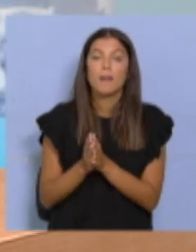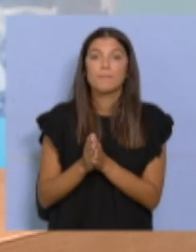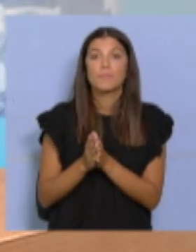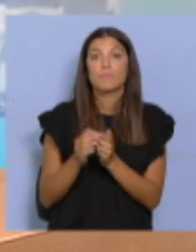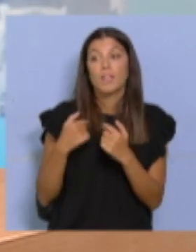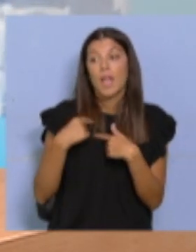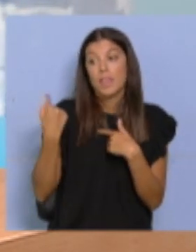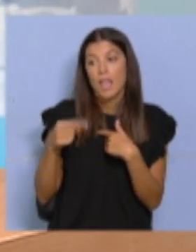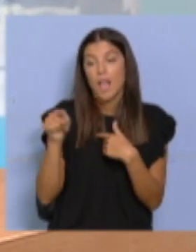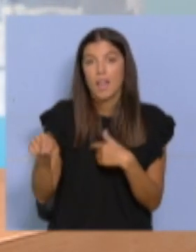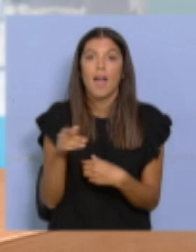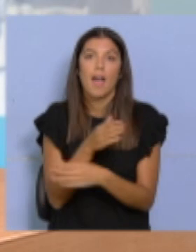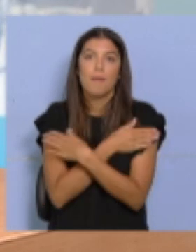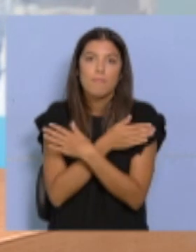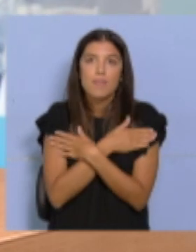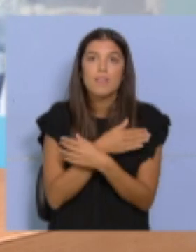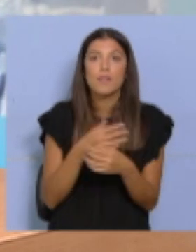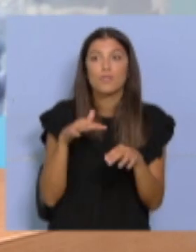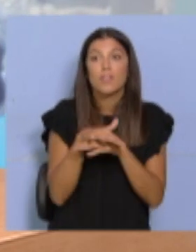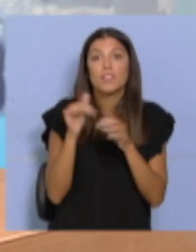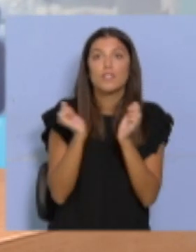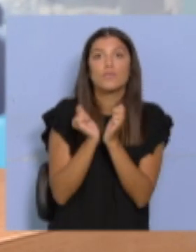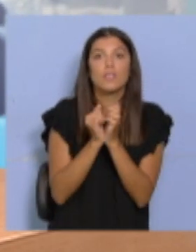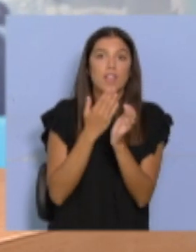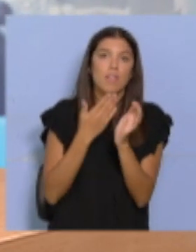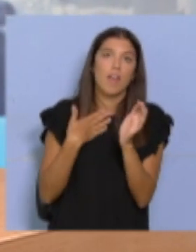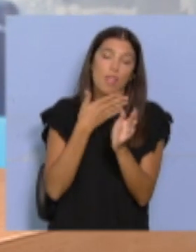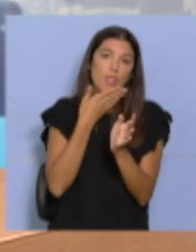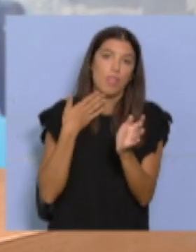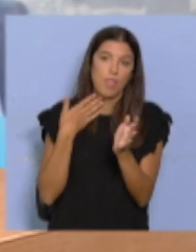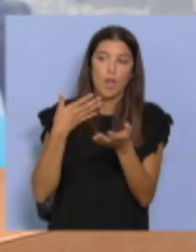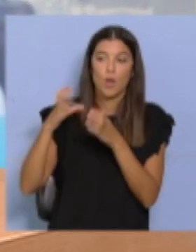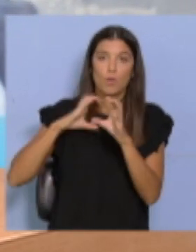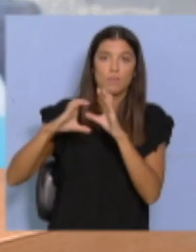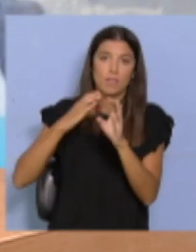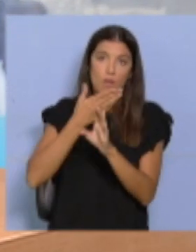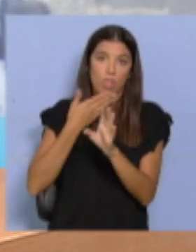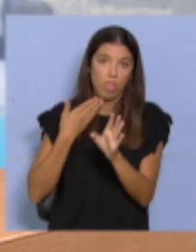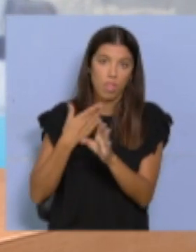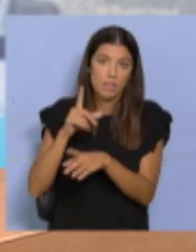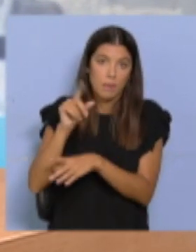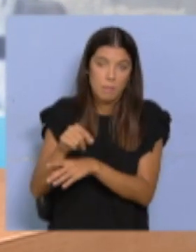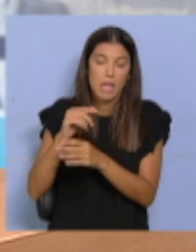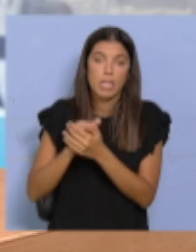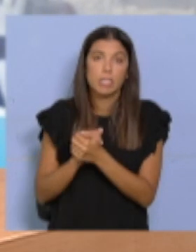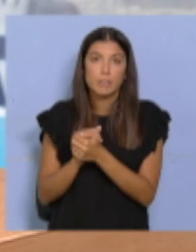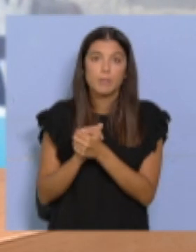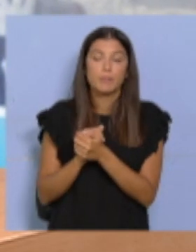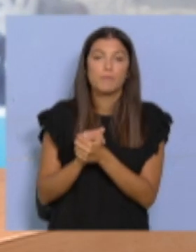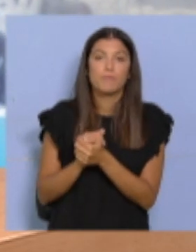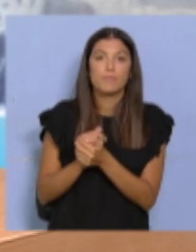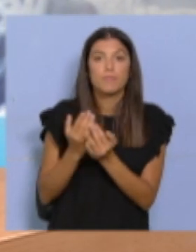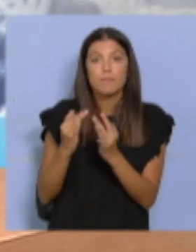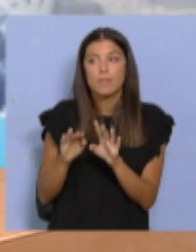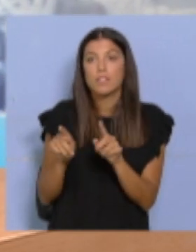redes sociais, que permite estar muito mais em comunicação uns com os outros. Mas